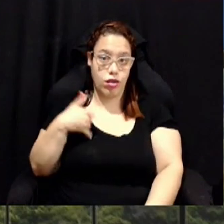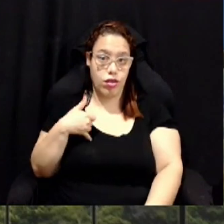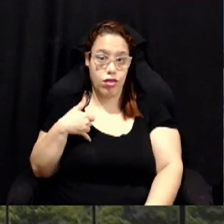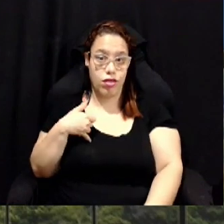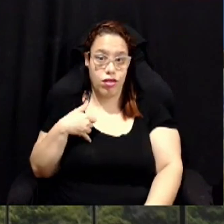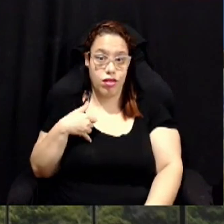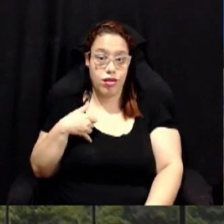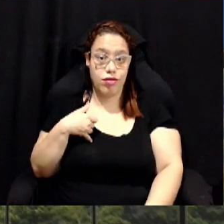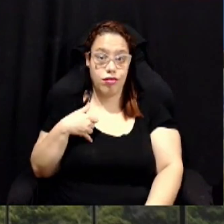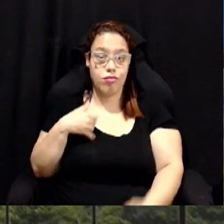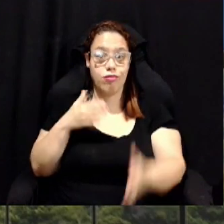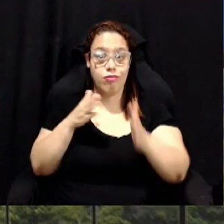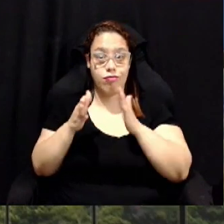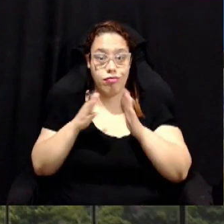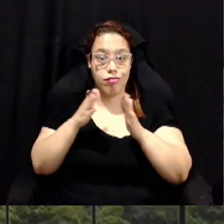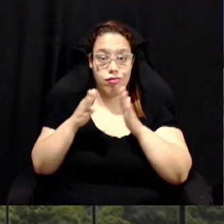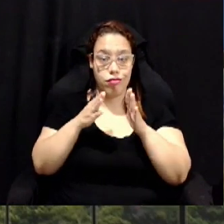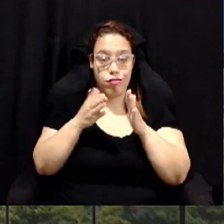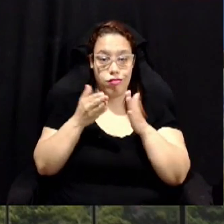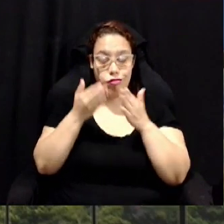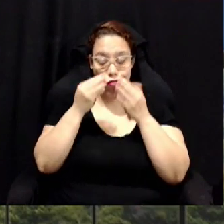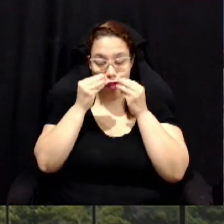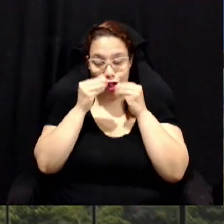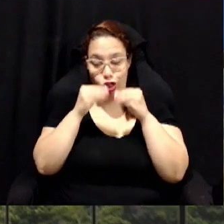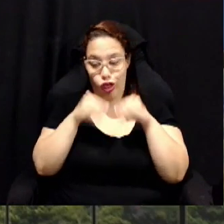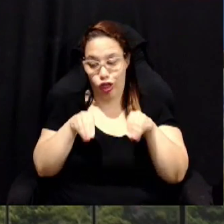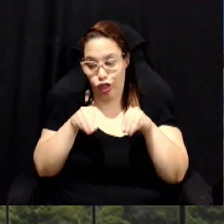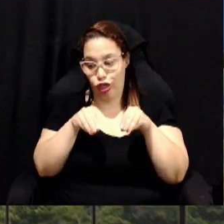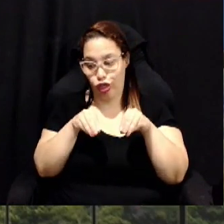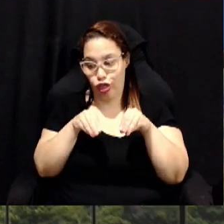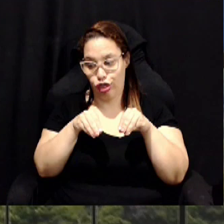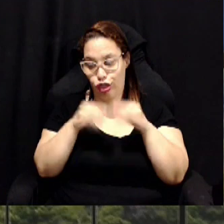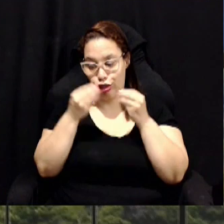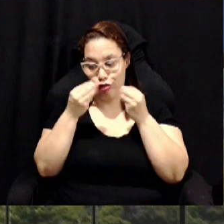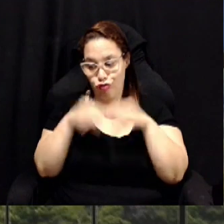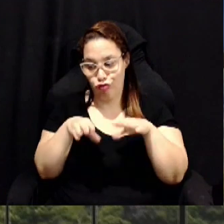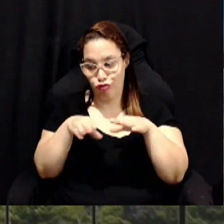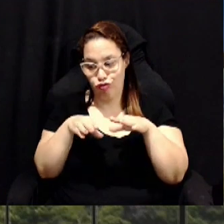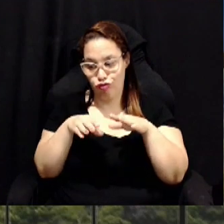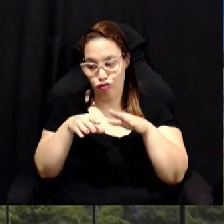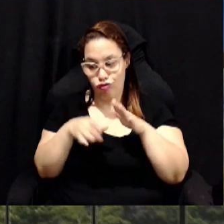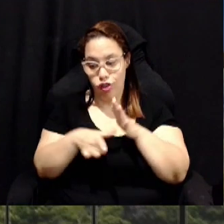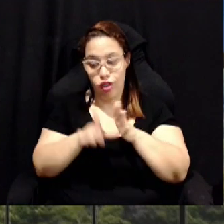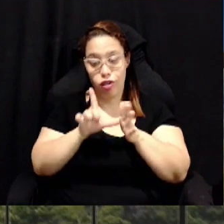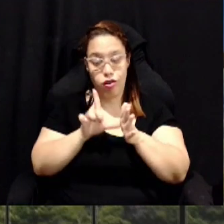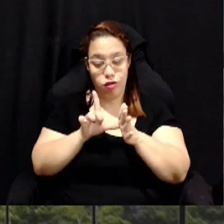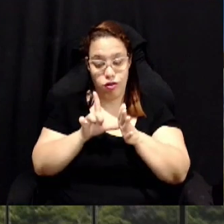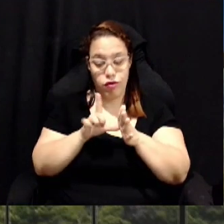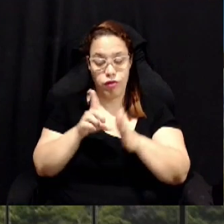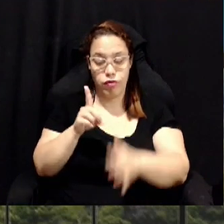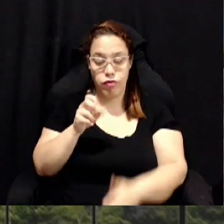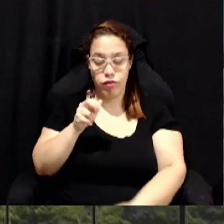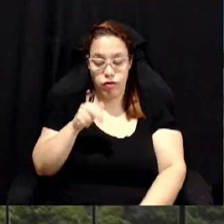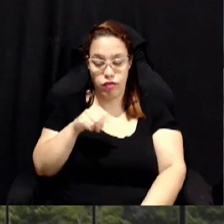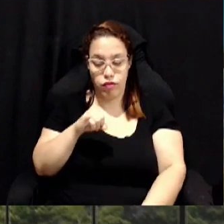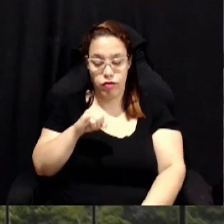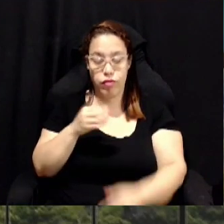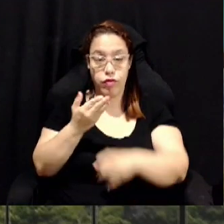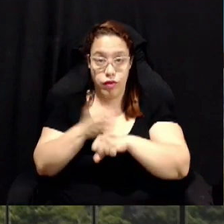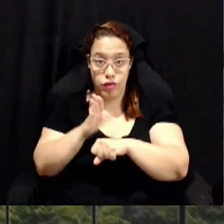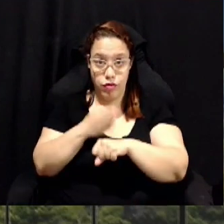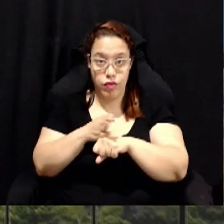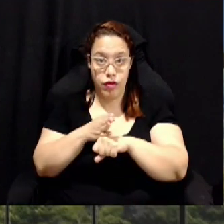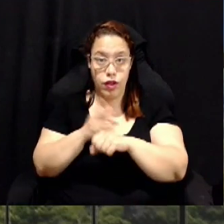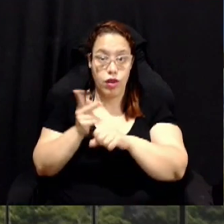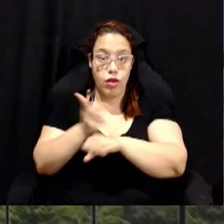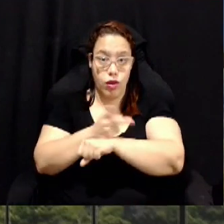que pode estar sendo desperdiçado. Poderia esse diagnóstico ter vindo com mais antecedência. Dani, na prática, você estava procurando